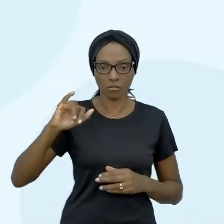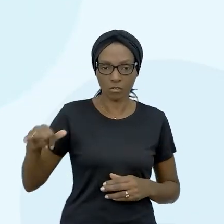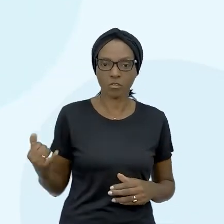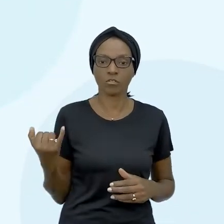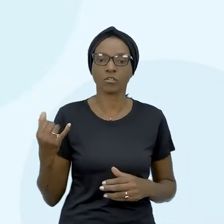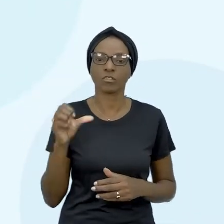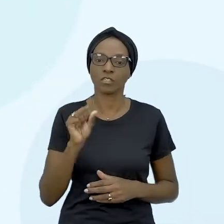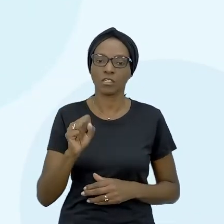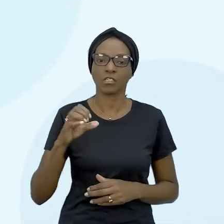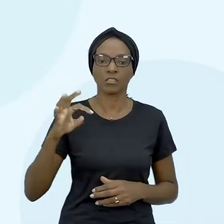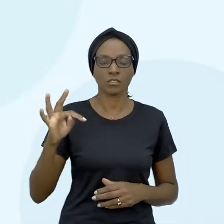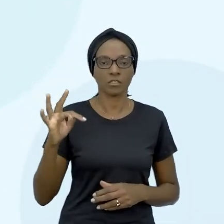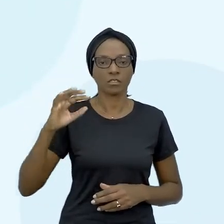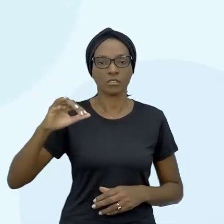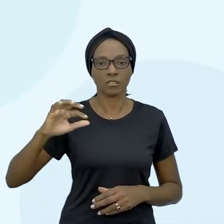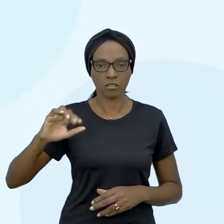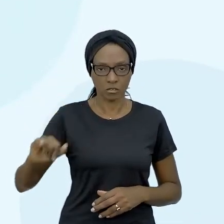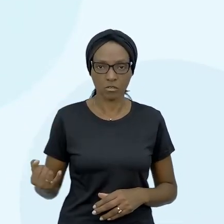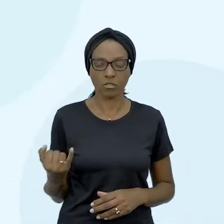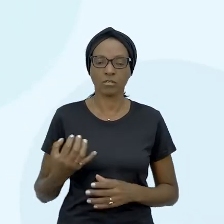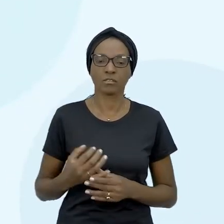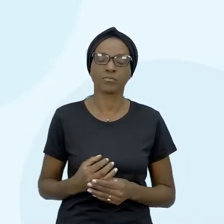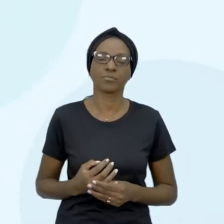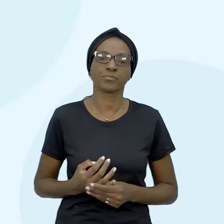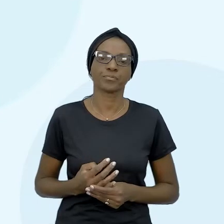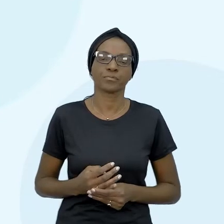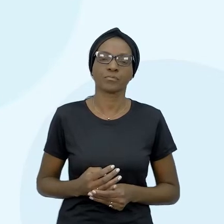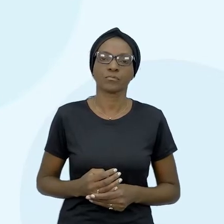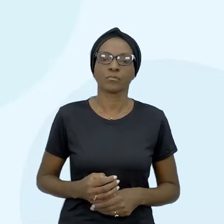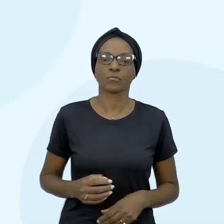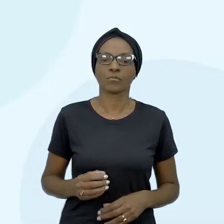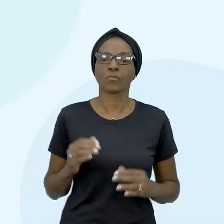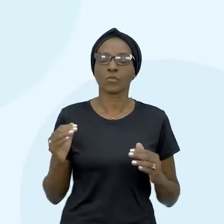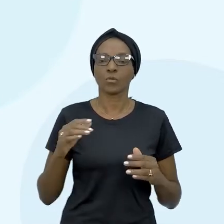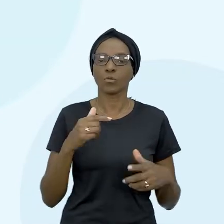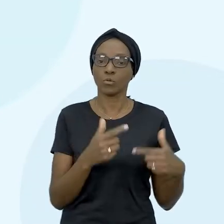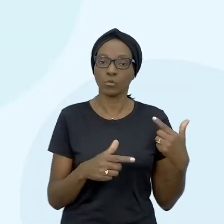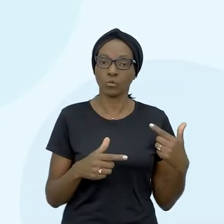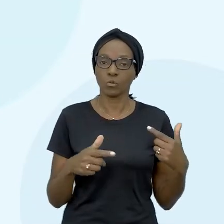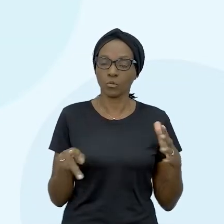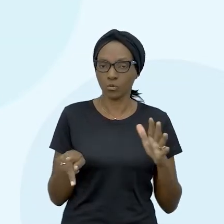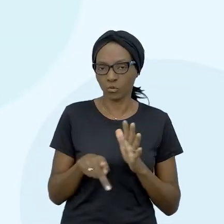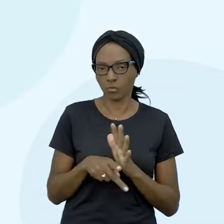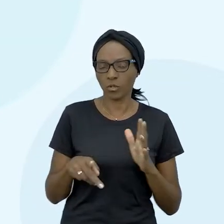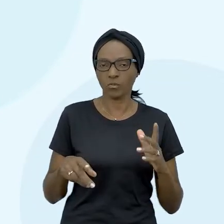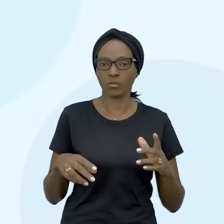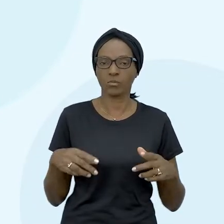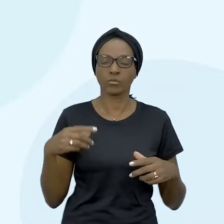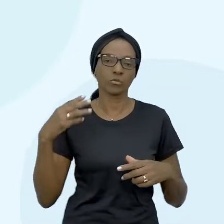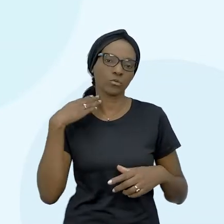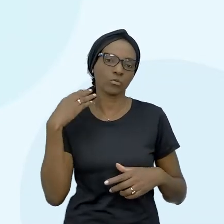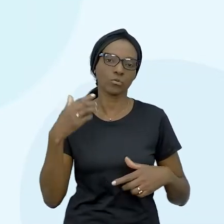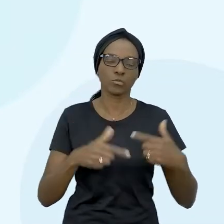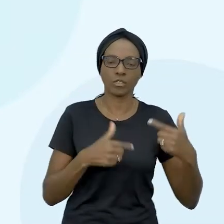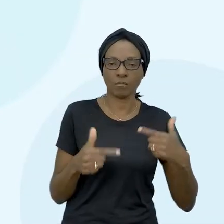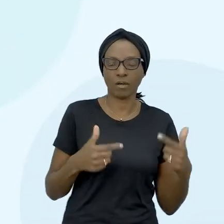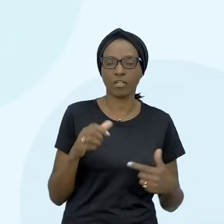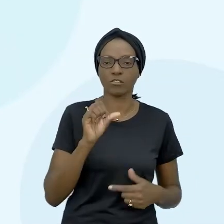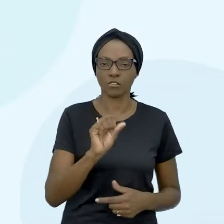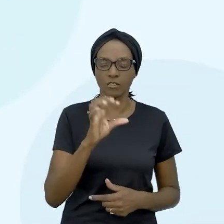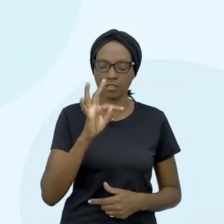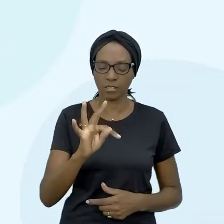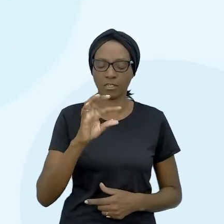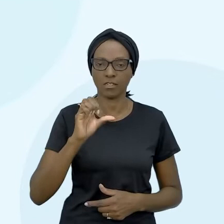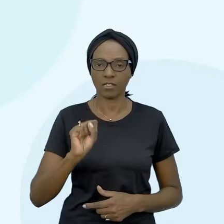o STJ, o Tribunal Superior do Trabalho, o TST,